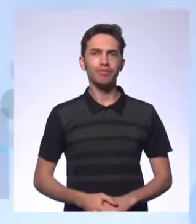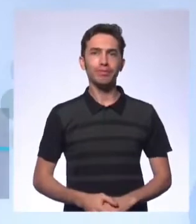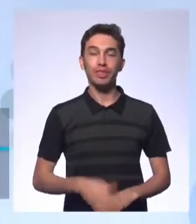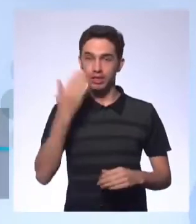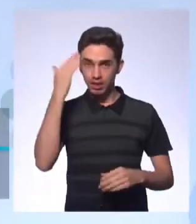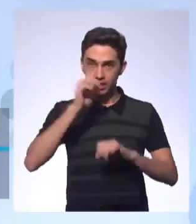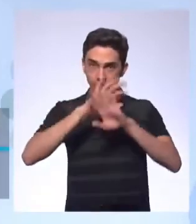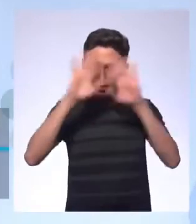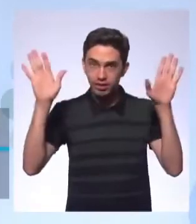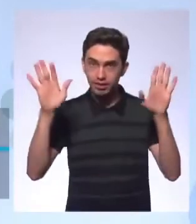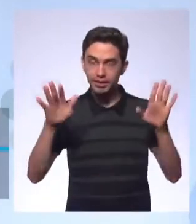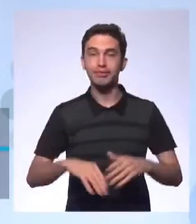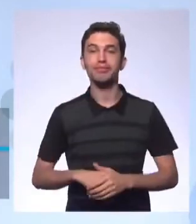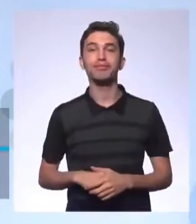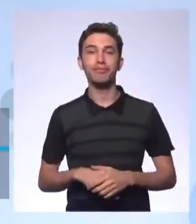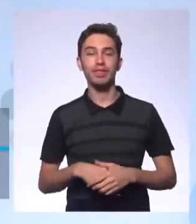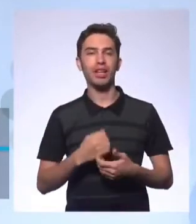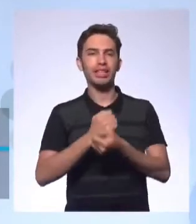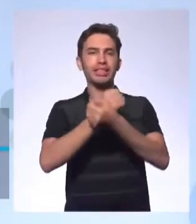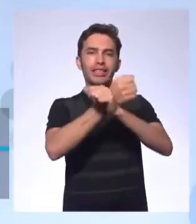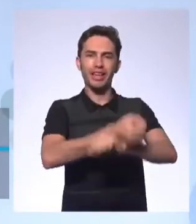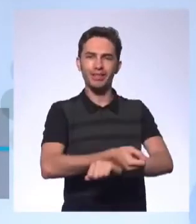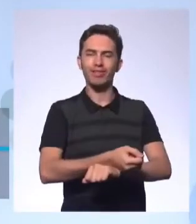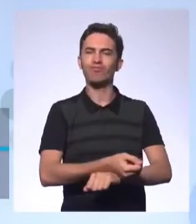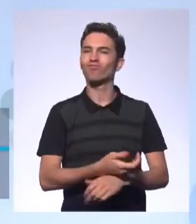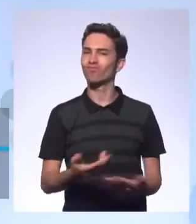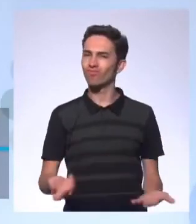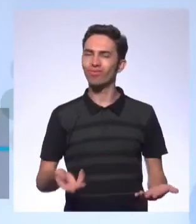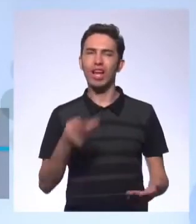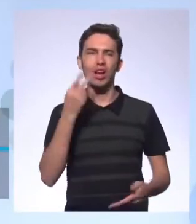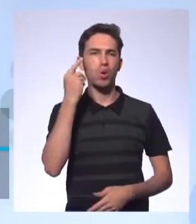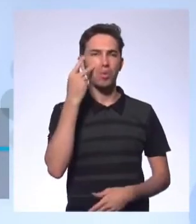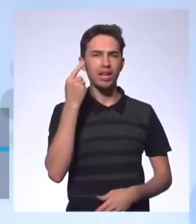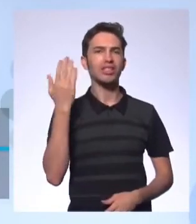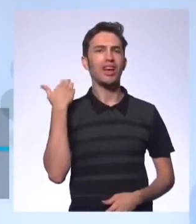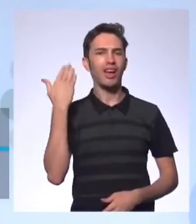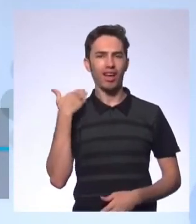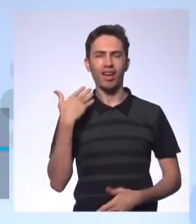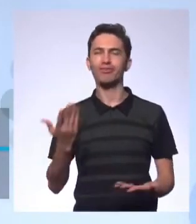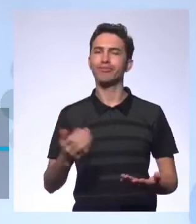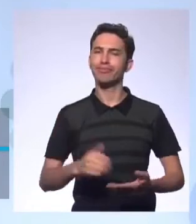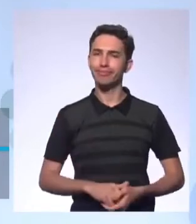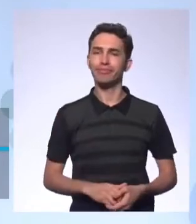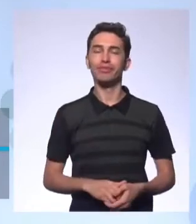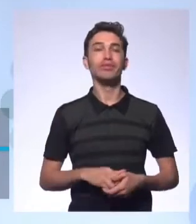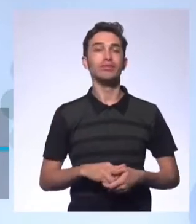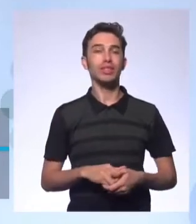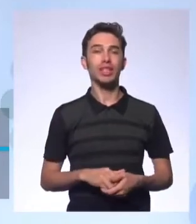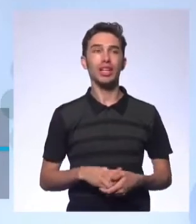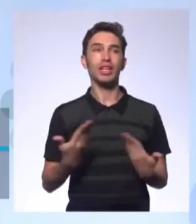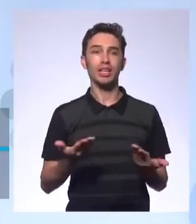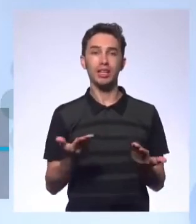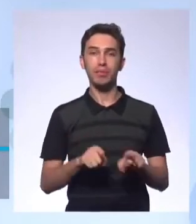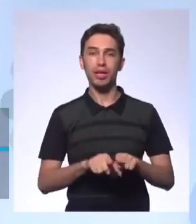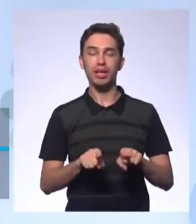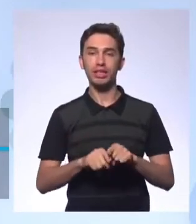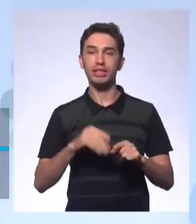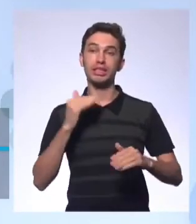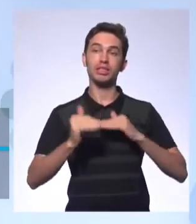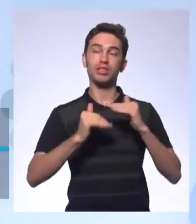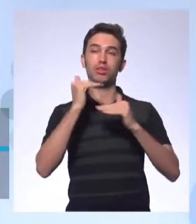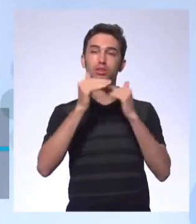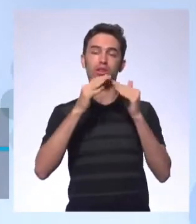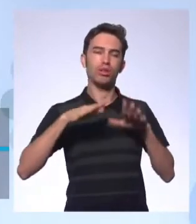para compreender aí? A escravidão foi uma prática comum no mundo antigo e também se desenvolveu aí pela